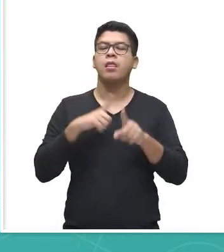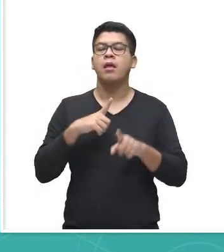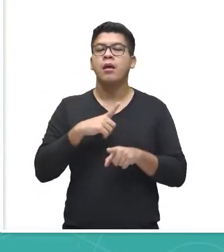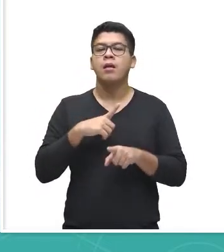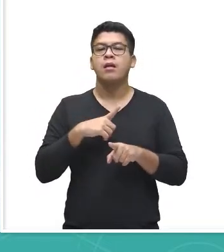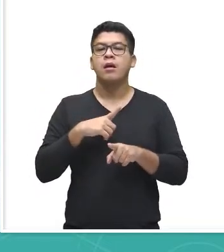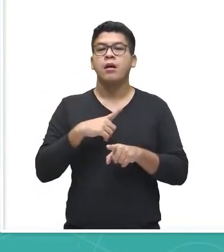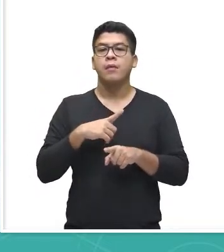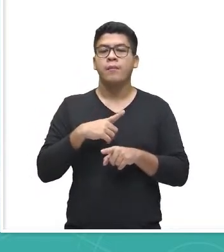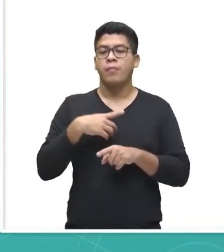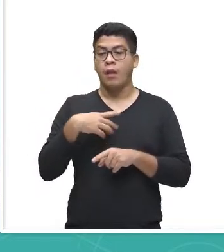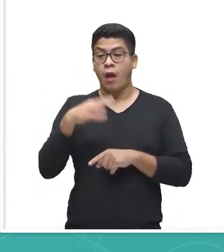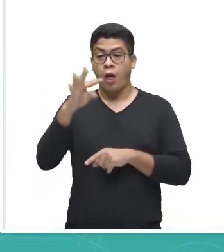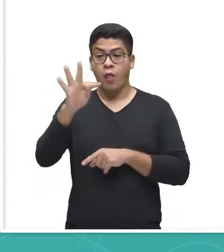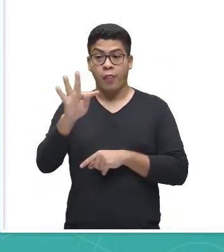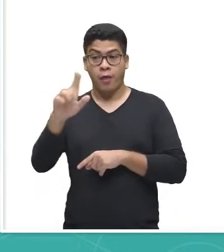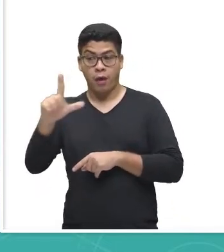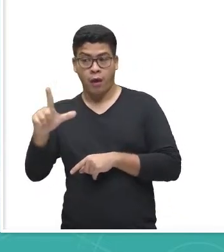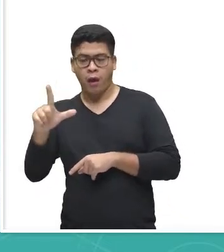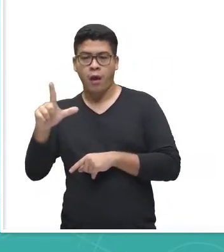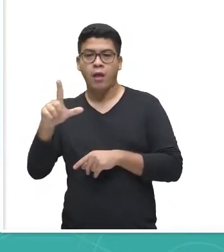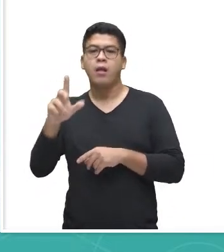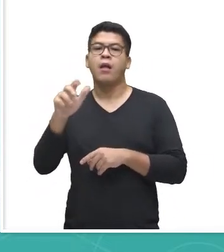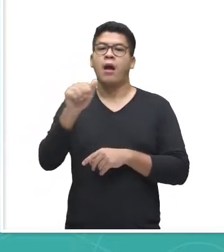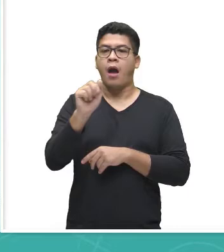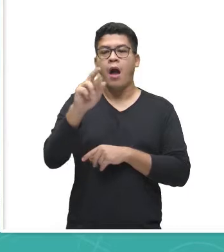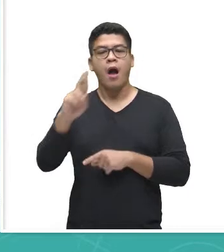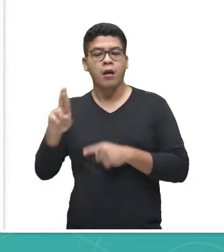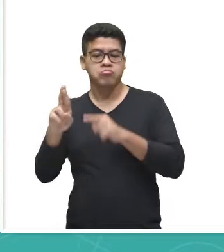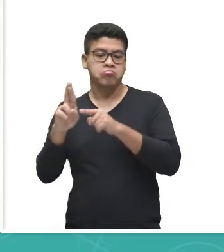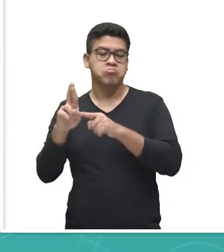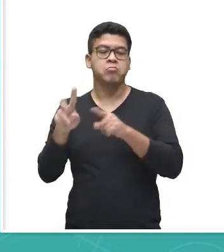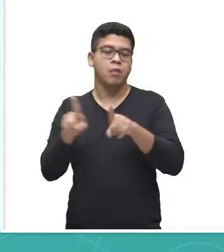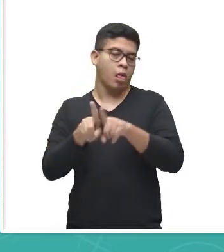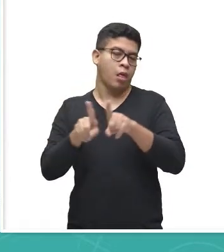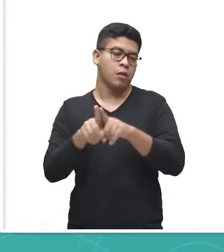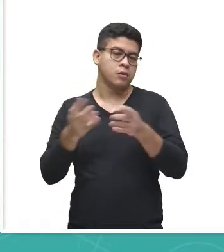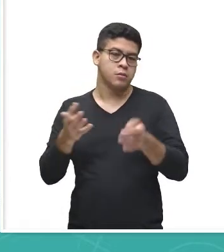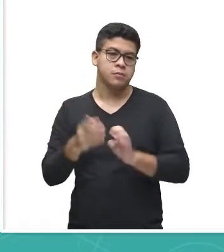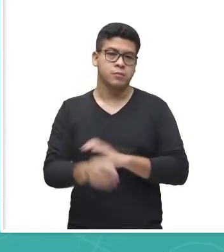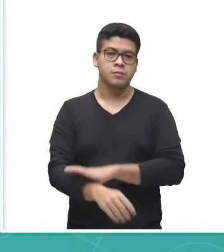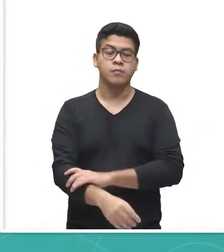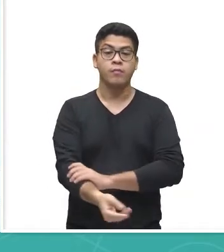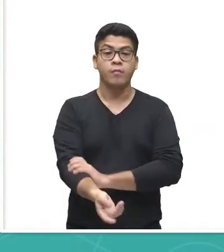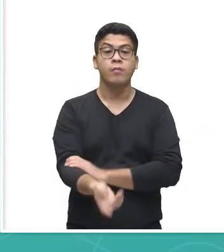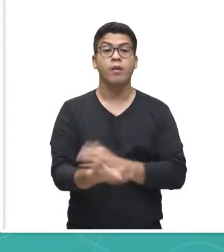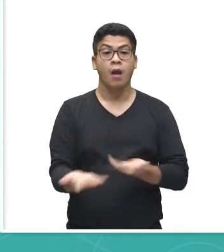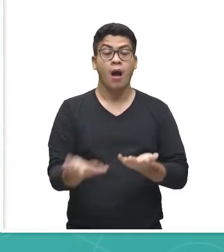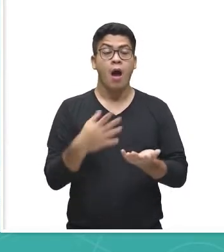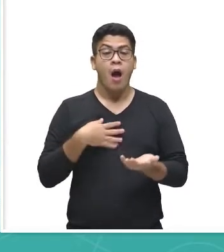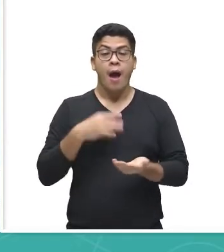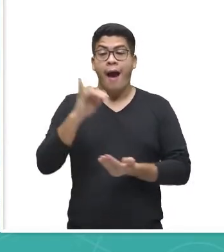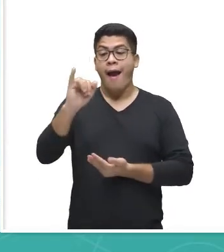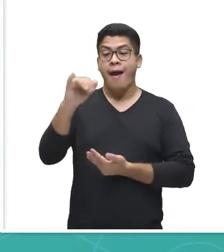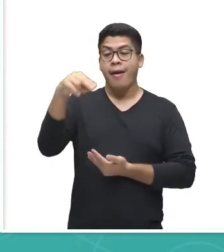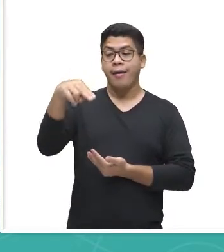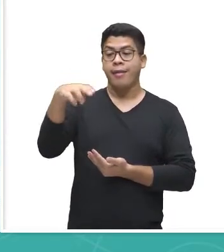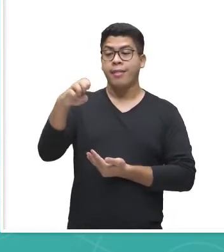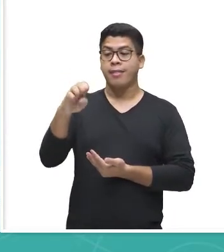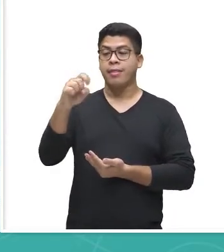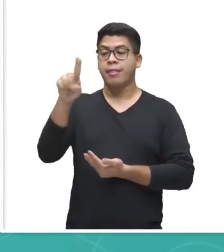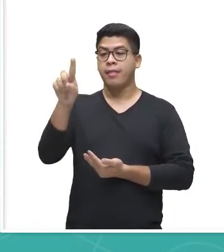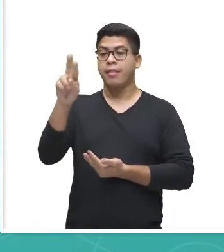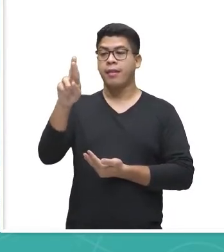Temos a tonelada, né, arroba, por exemplo. Vamos agora observar um outro conceito que é a inércia, no caso uma outra propriedade, né, da